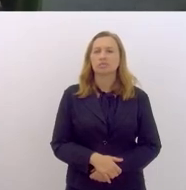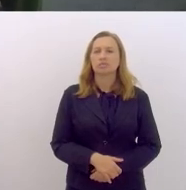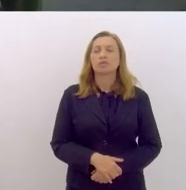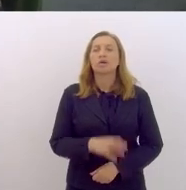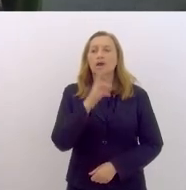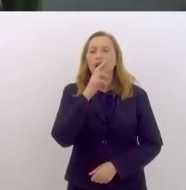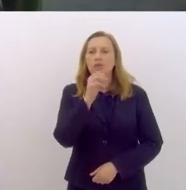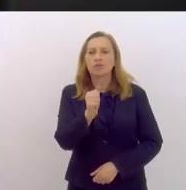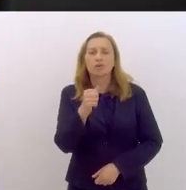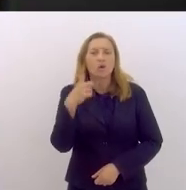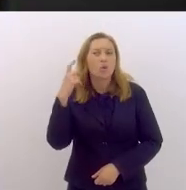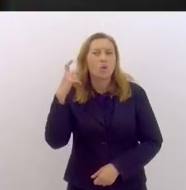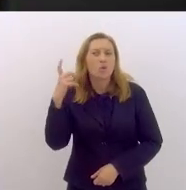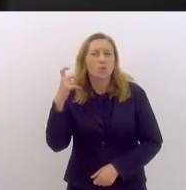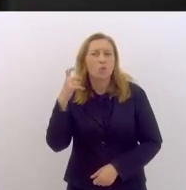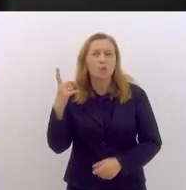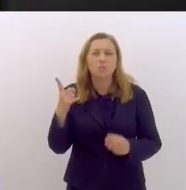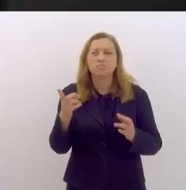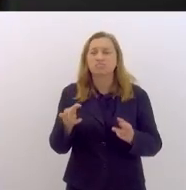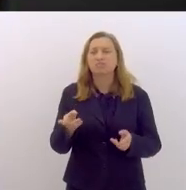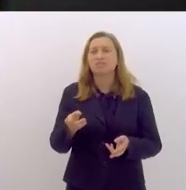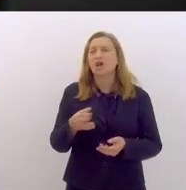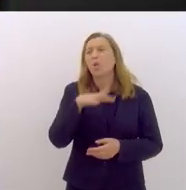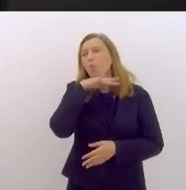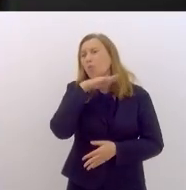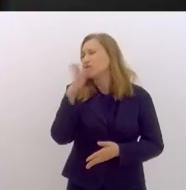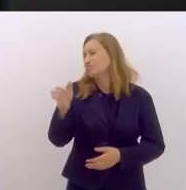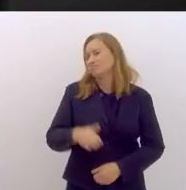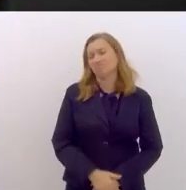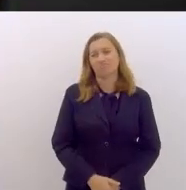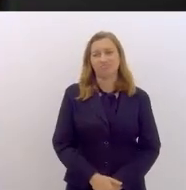Rodrigo, o seu som não está bom.